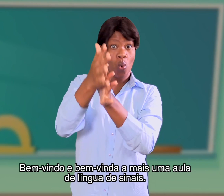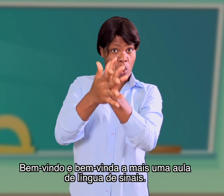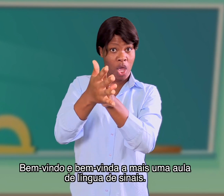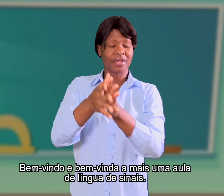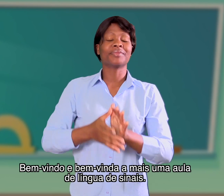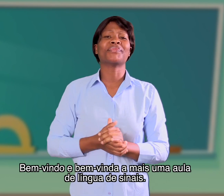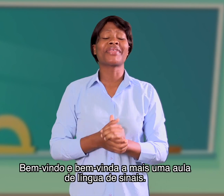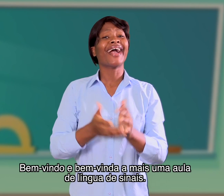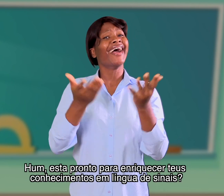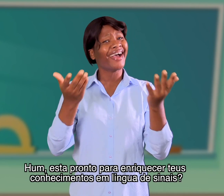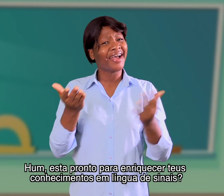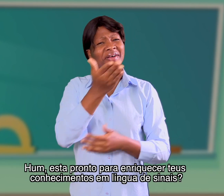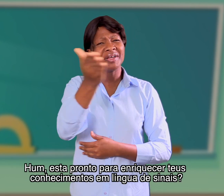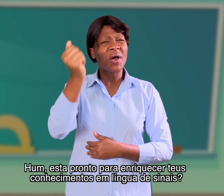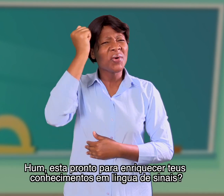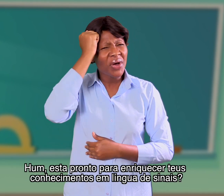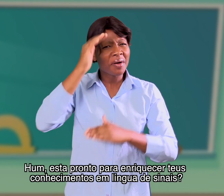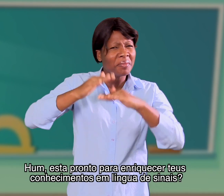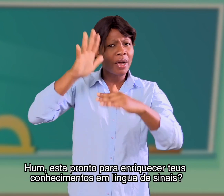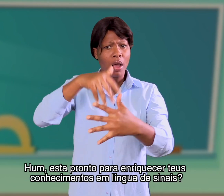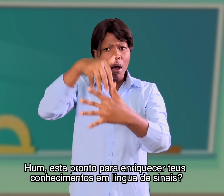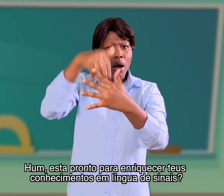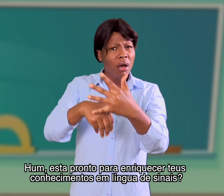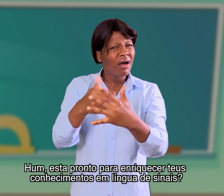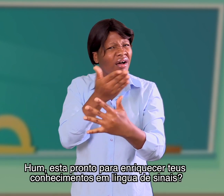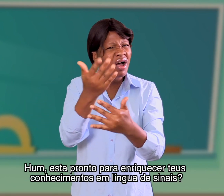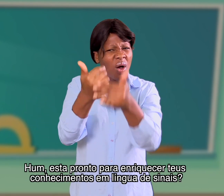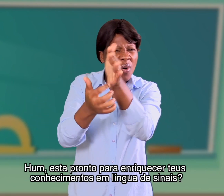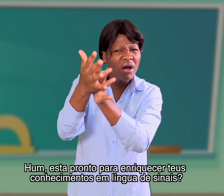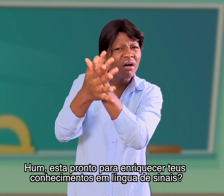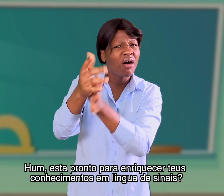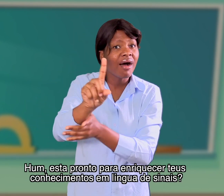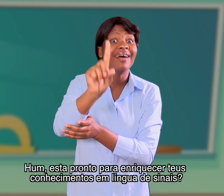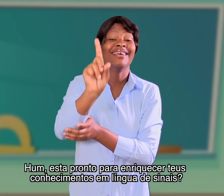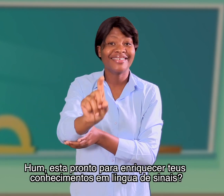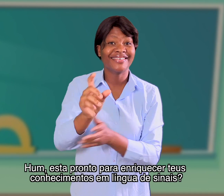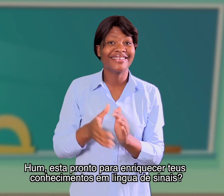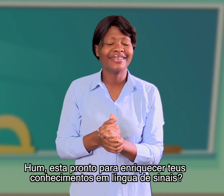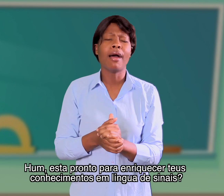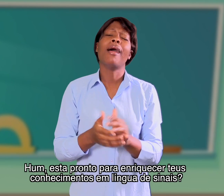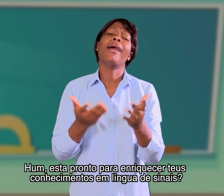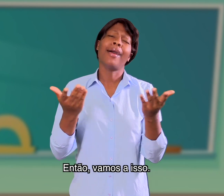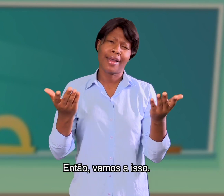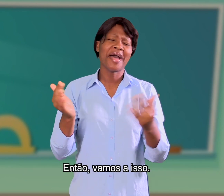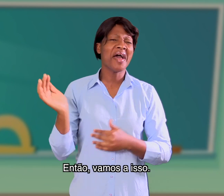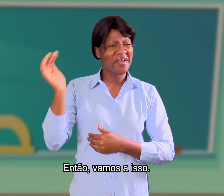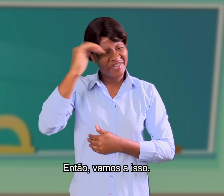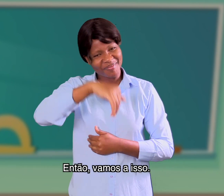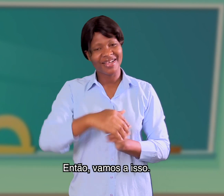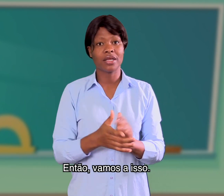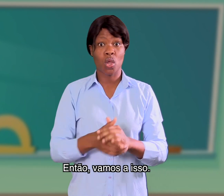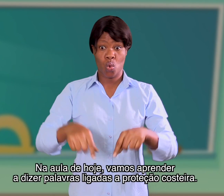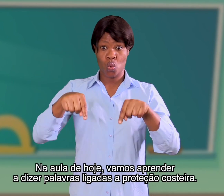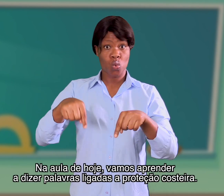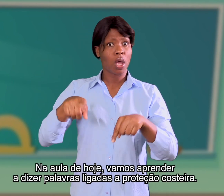aula de língua de sinais. Está pronto para enriquecer os seus conhecimentos em língua de sinais? Então vamos a